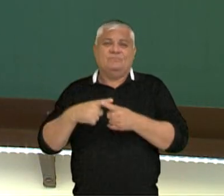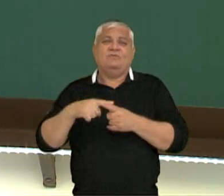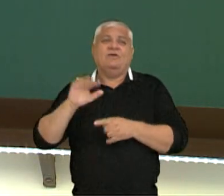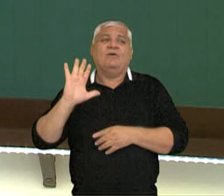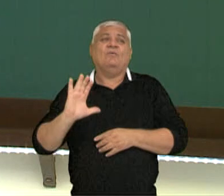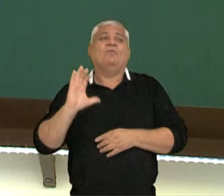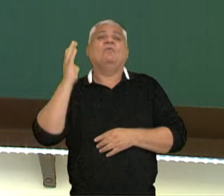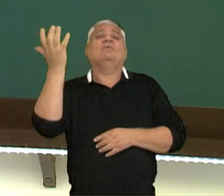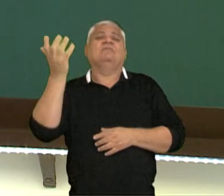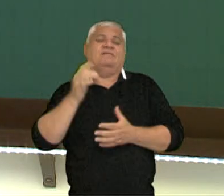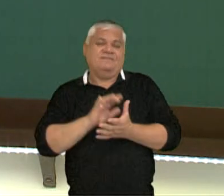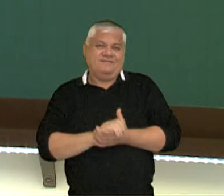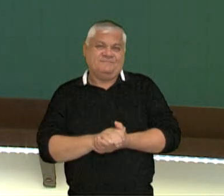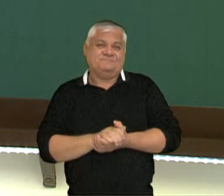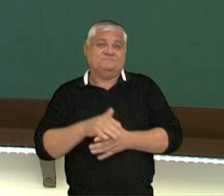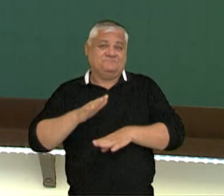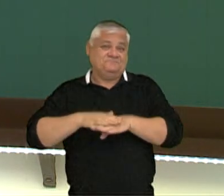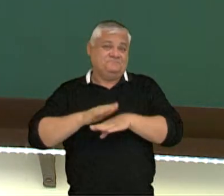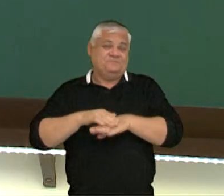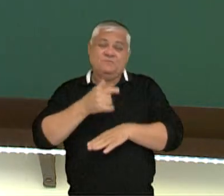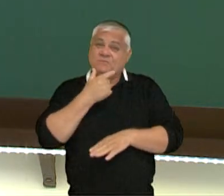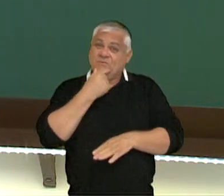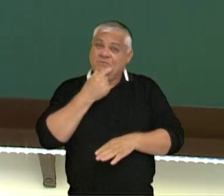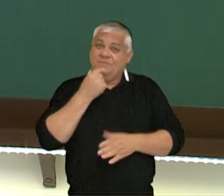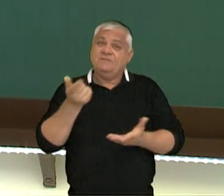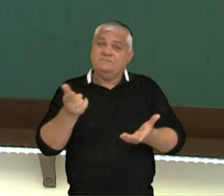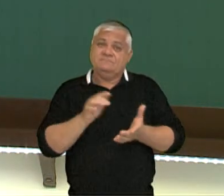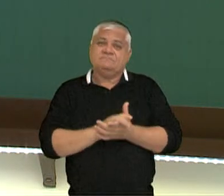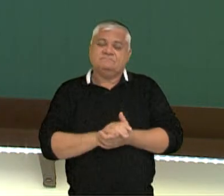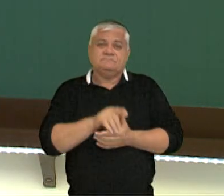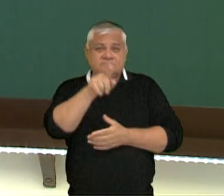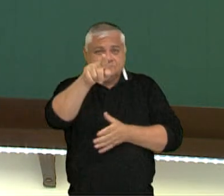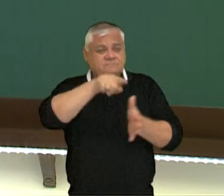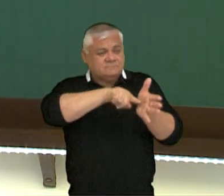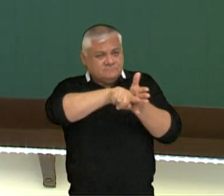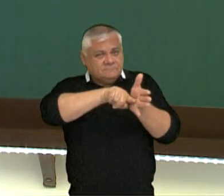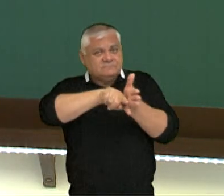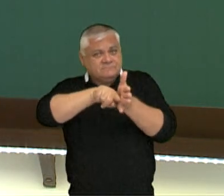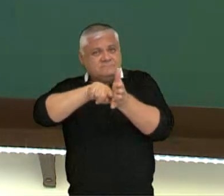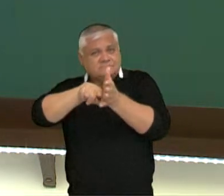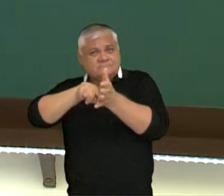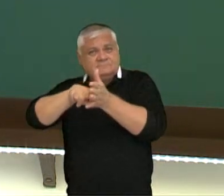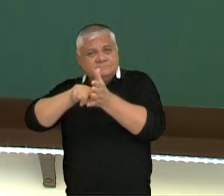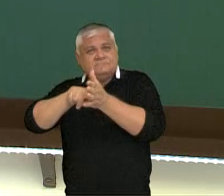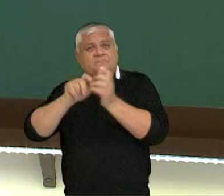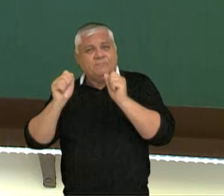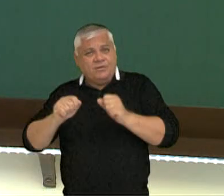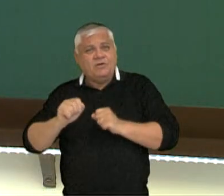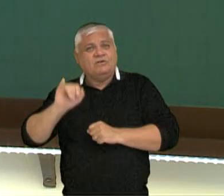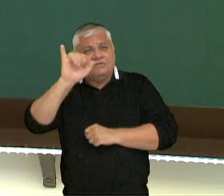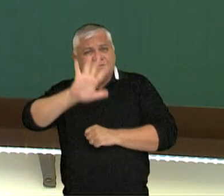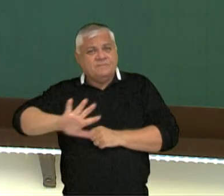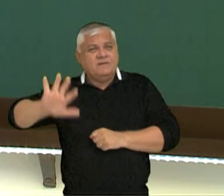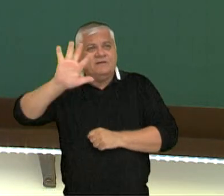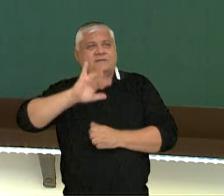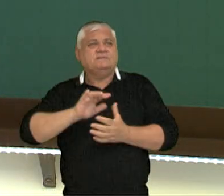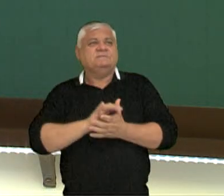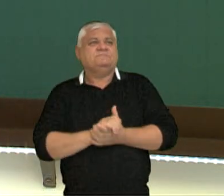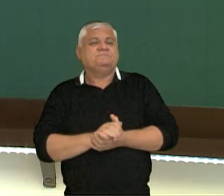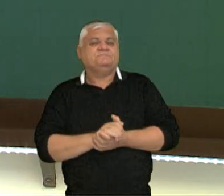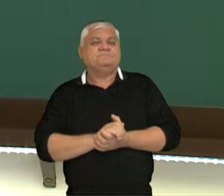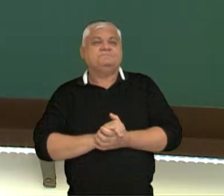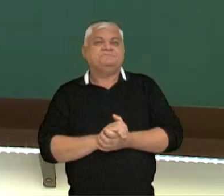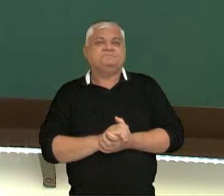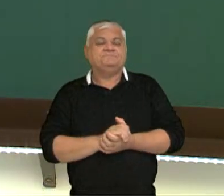ali a partir das atividades humanas. E vocês podem pesquisar outras imagens que vão ilustrar bem essa questão também,